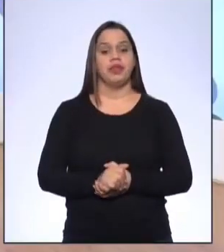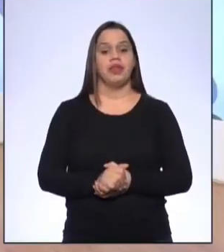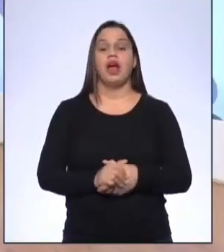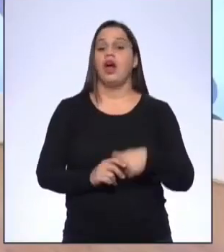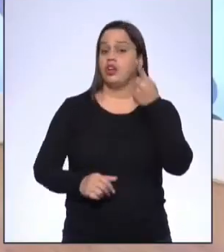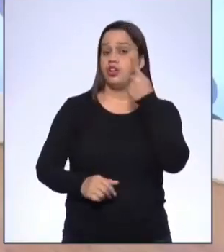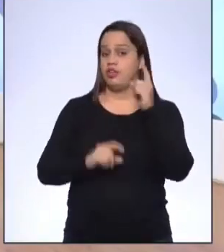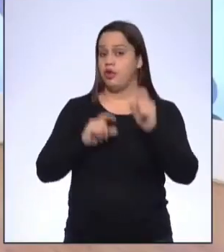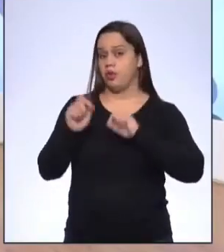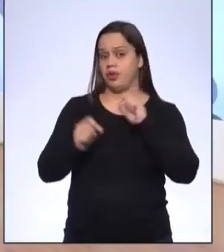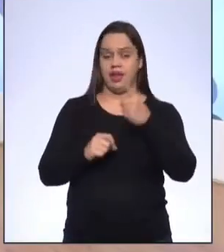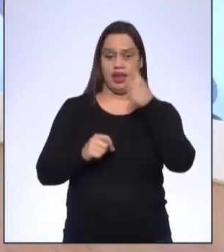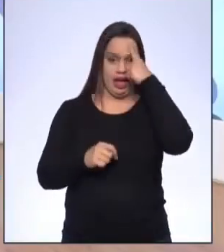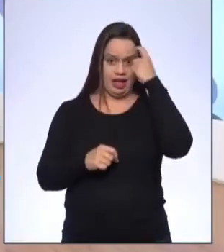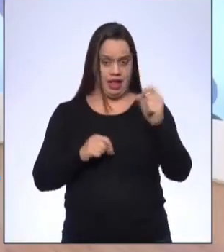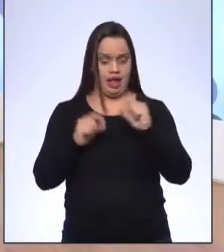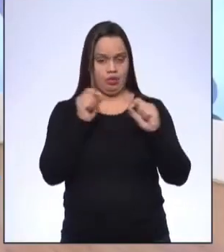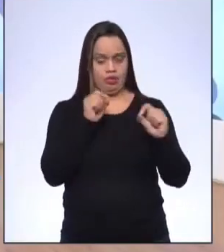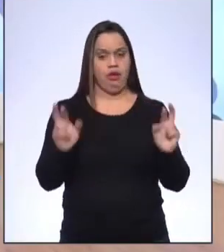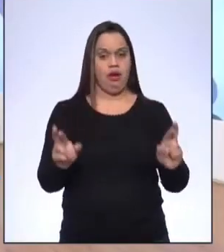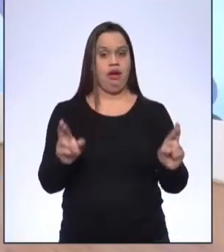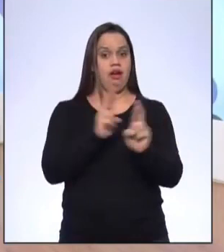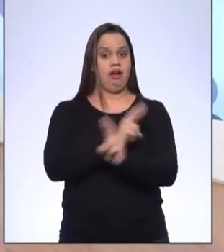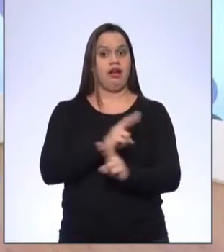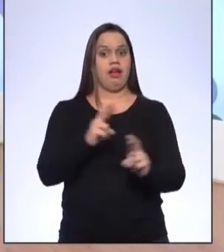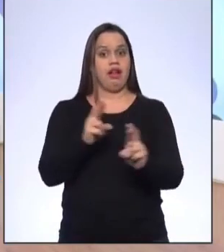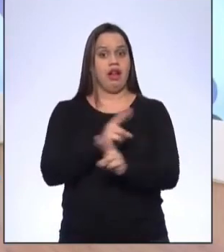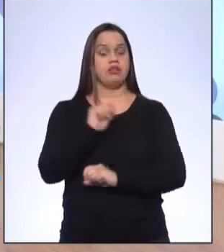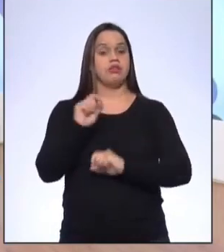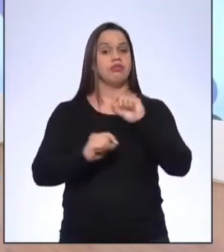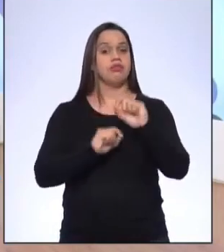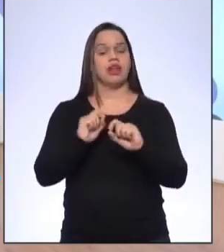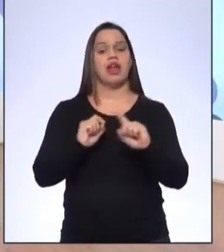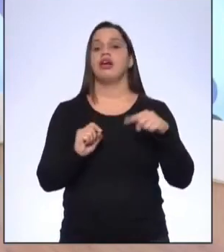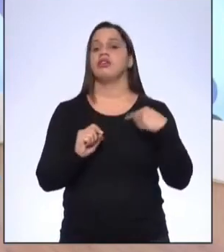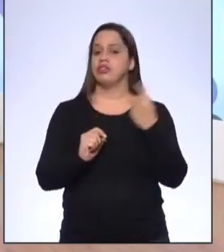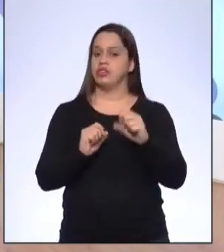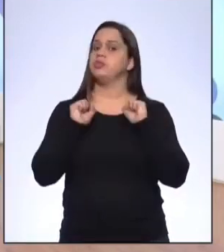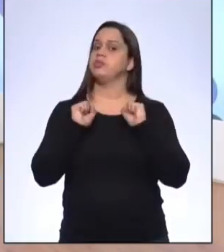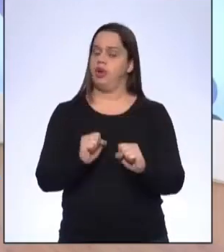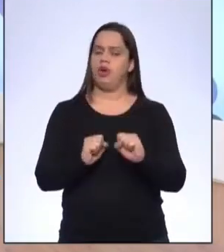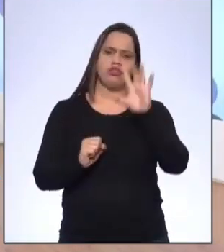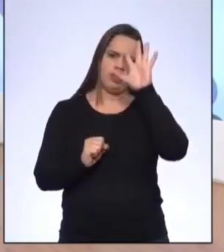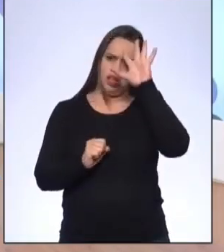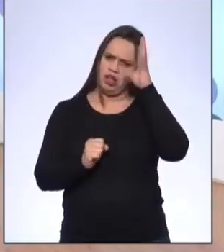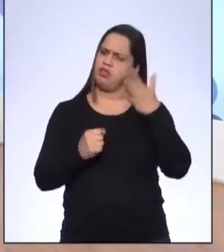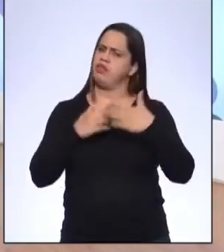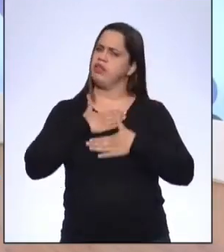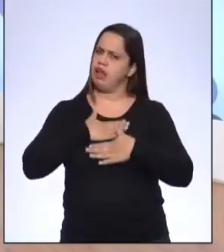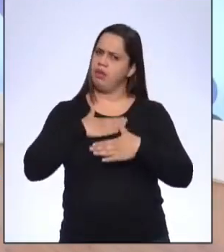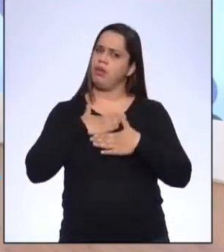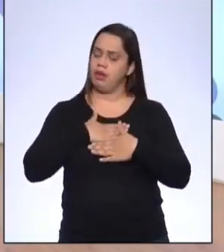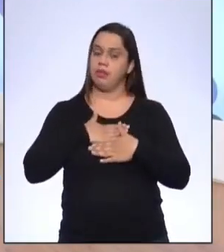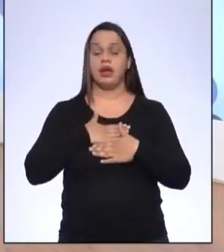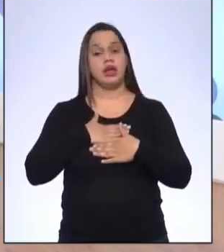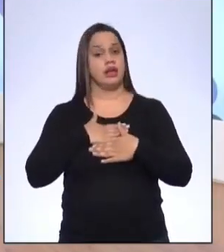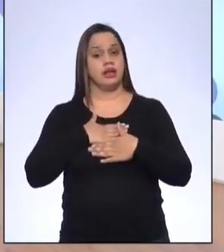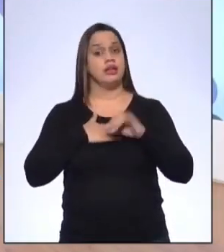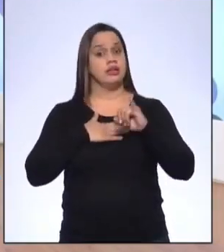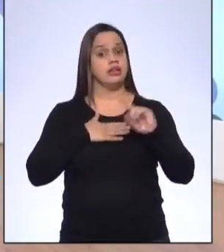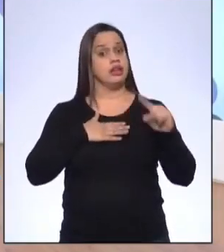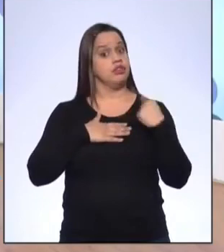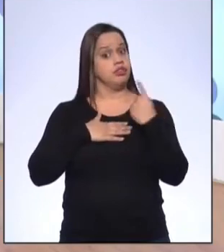essa ideia da relação, a gente pode resolver isso tranquilamente se a gente